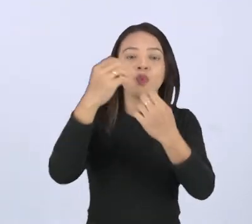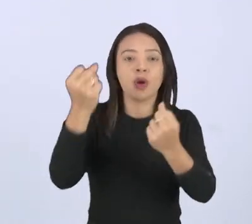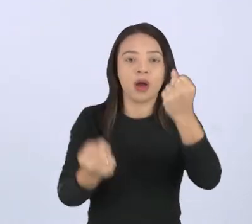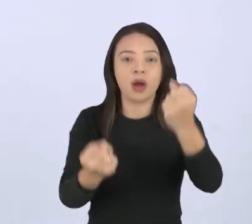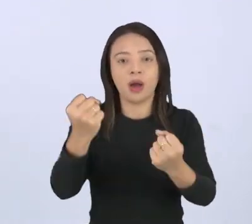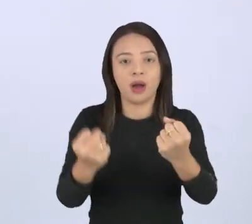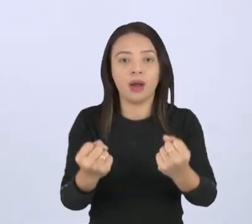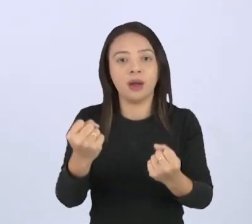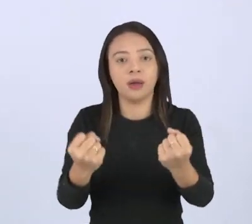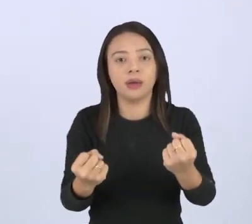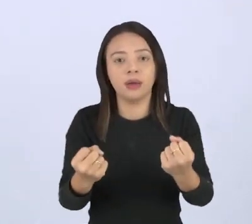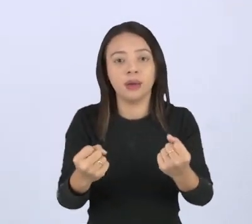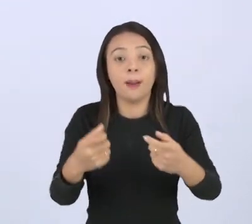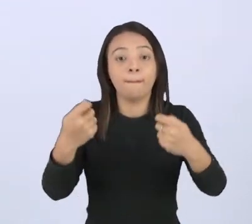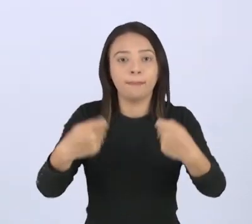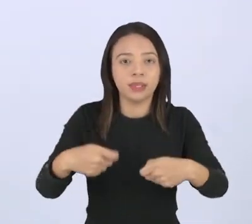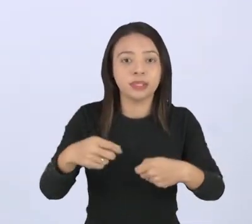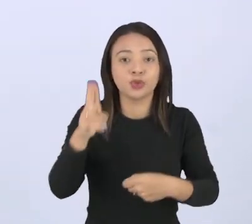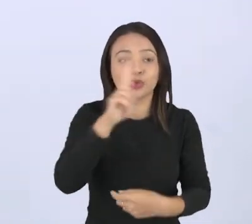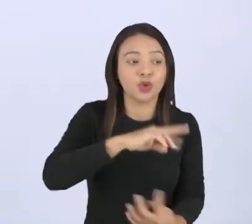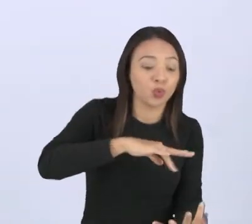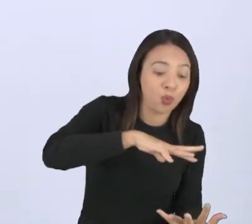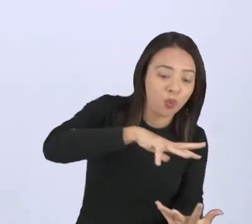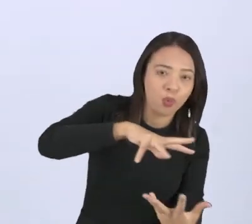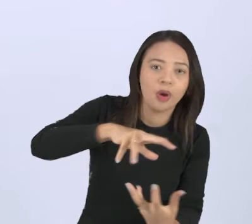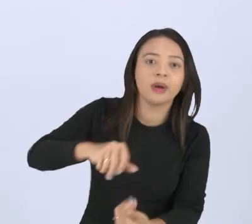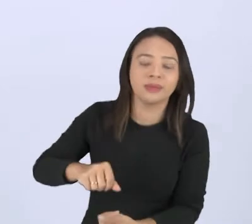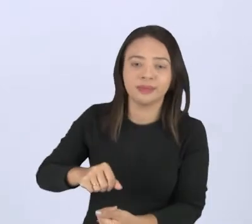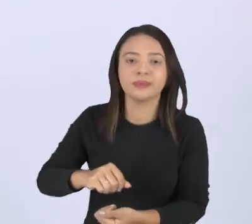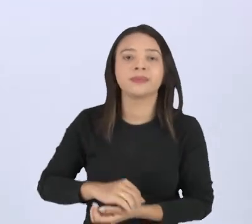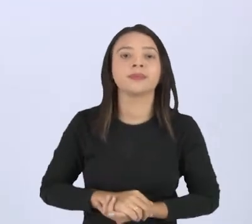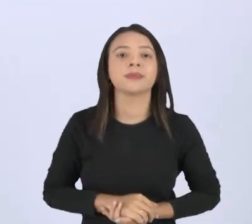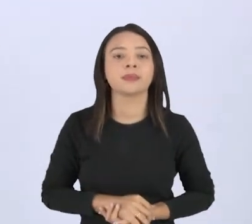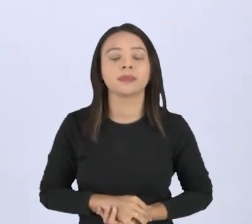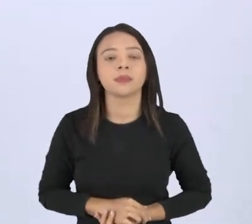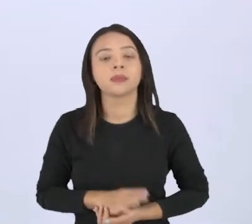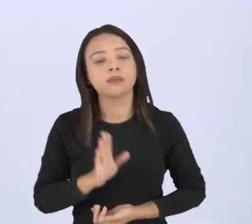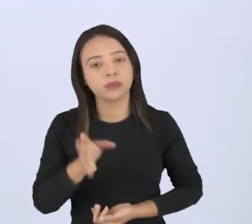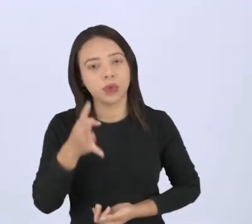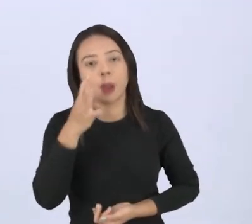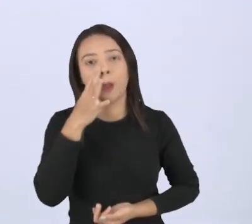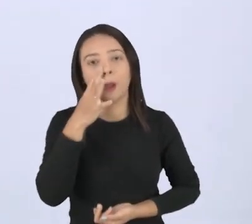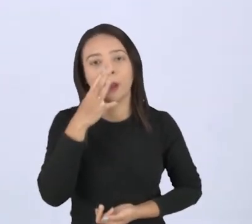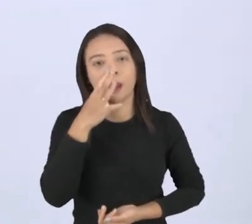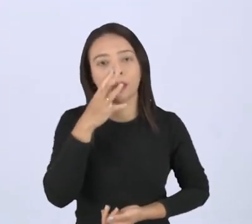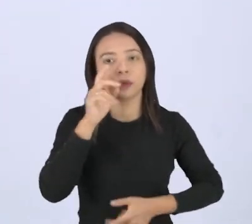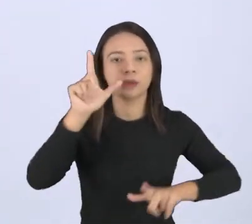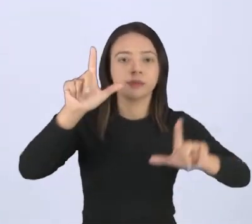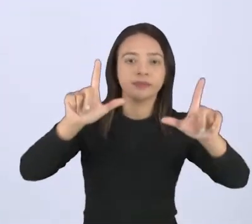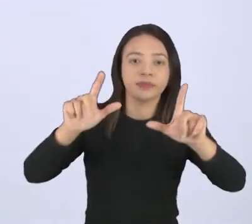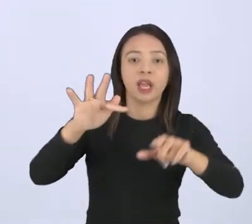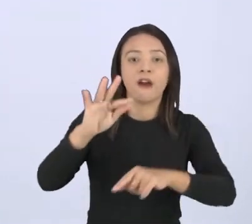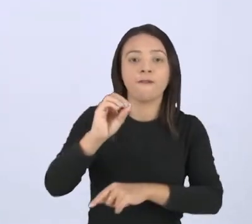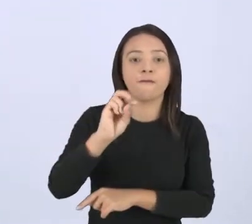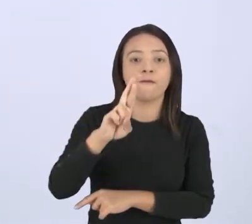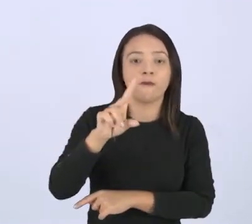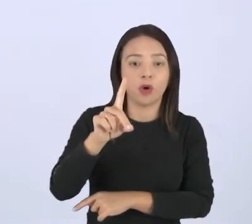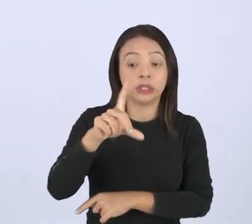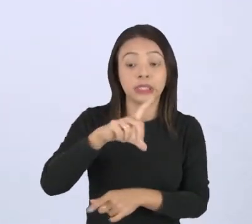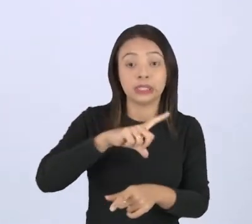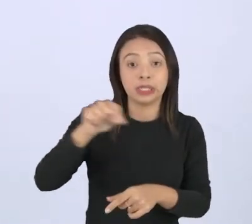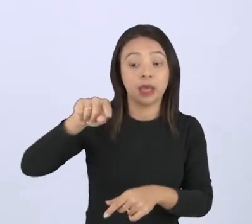à demanda global. Você deve ter acompanhado as notícias do noticiário que a Ford vai sair do